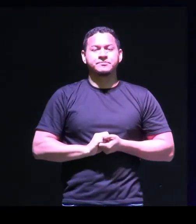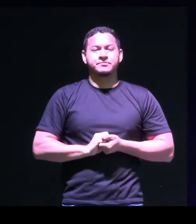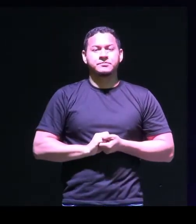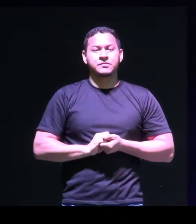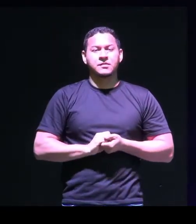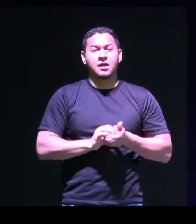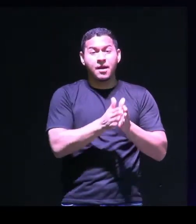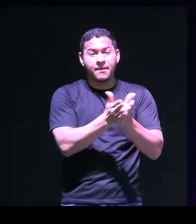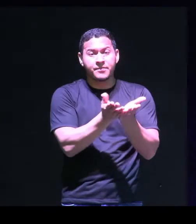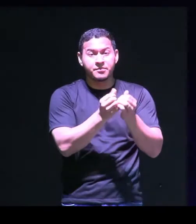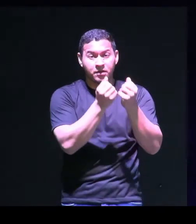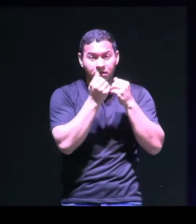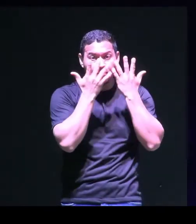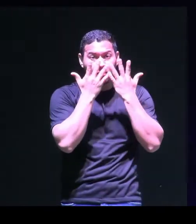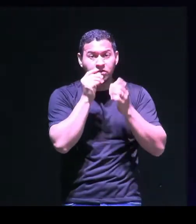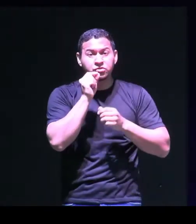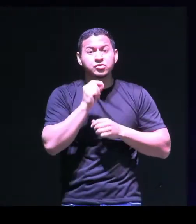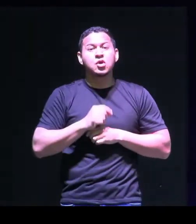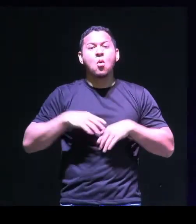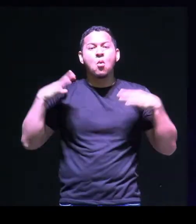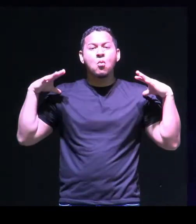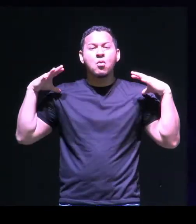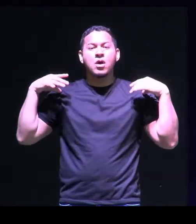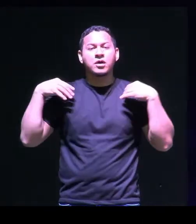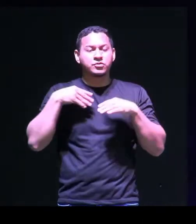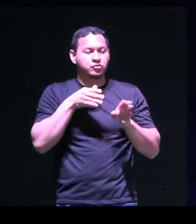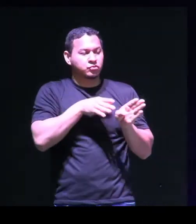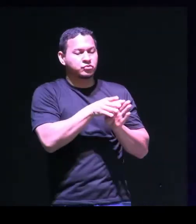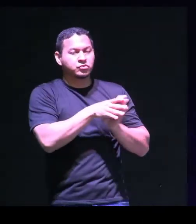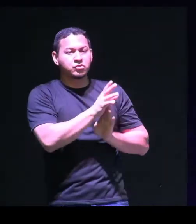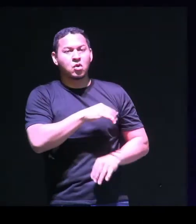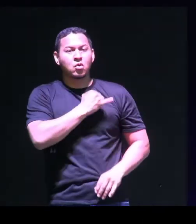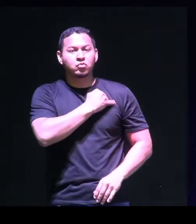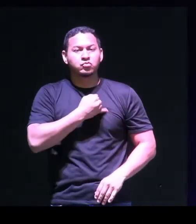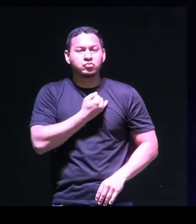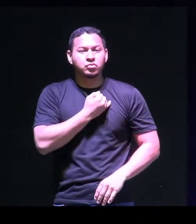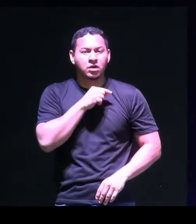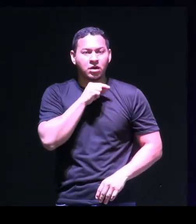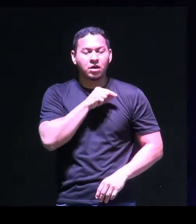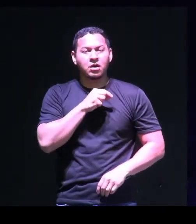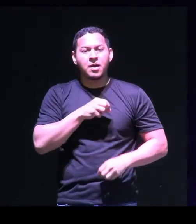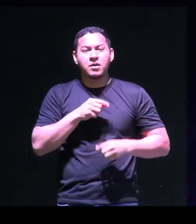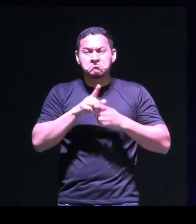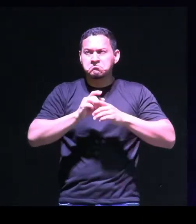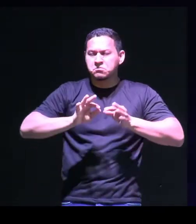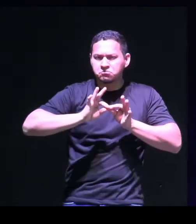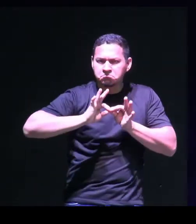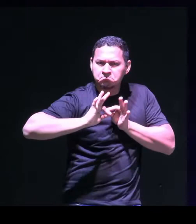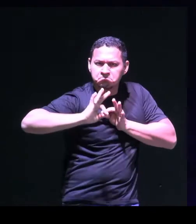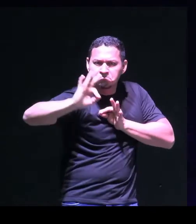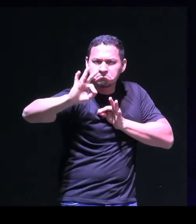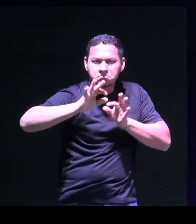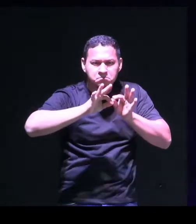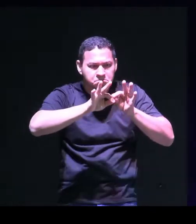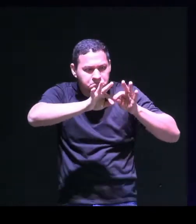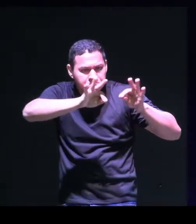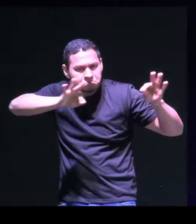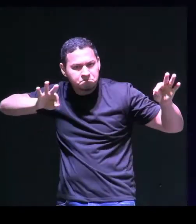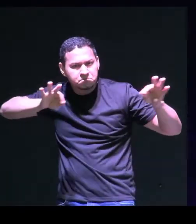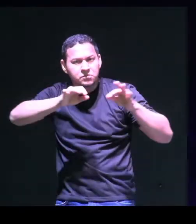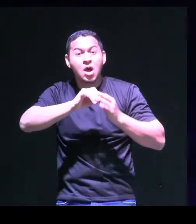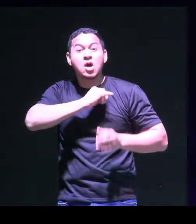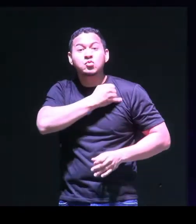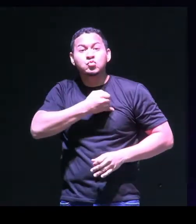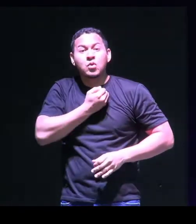A Bíblia mostra que o anjo falou para João, dizendo para alguém: meça o santuário. Como quem diz, vamos construir esse